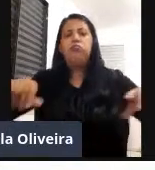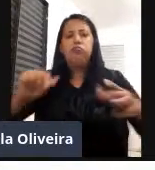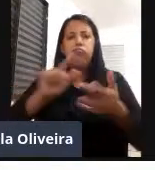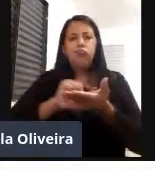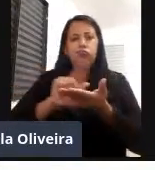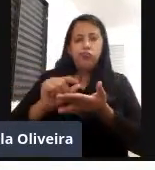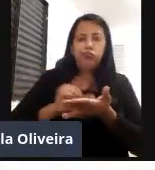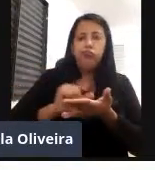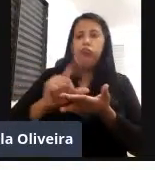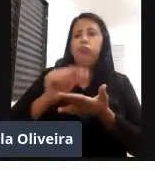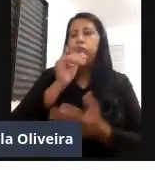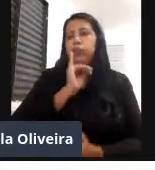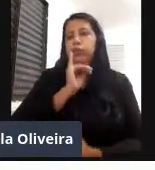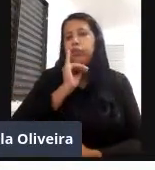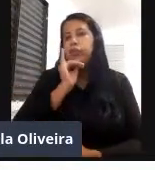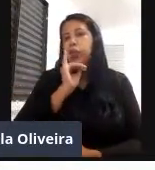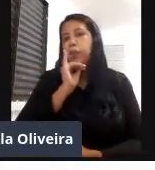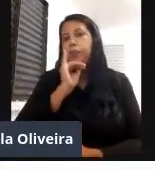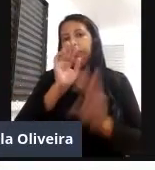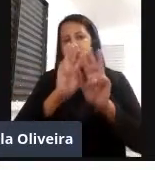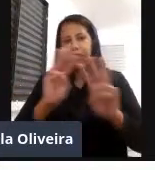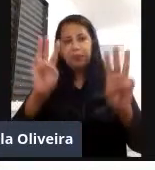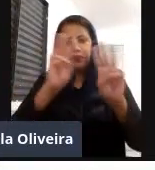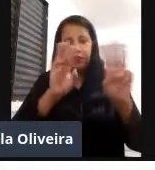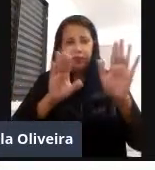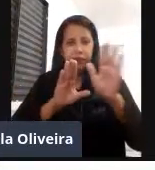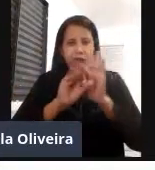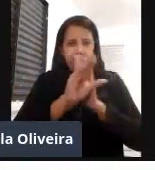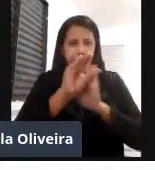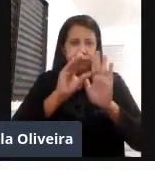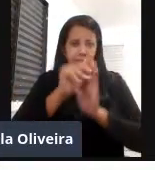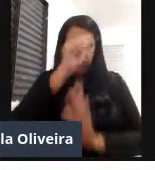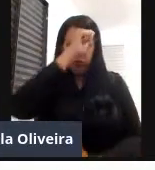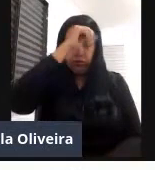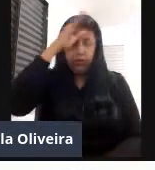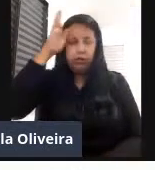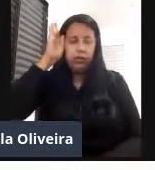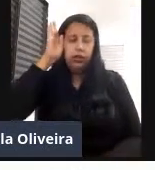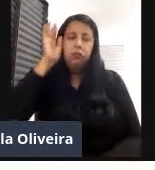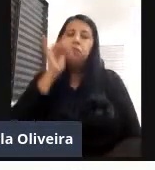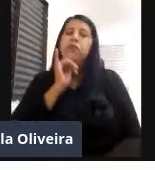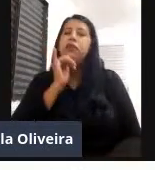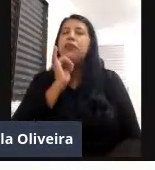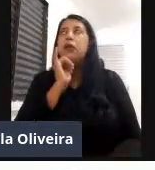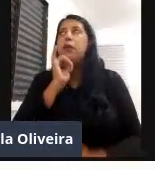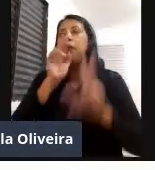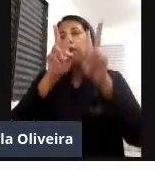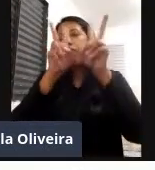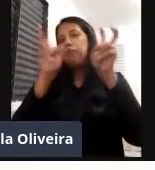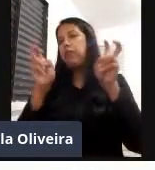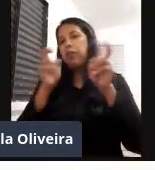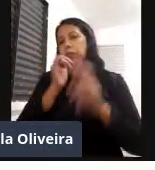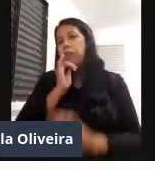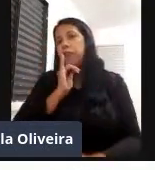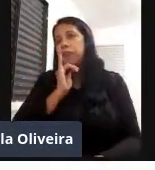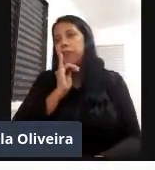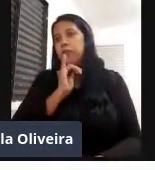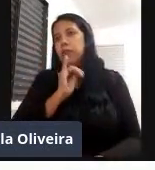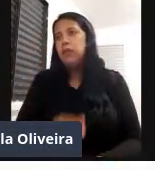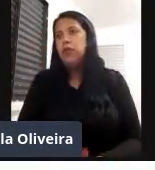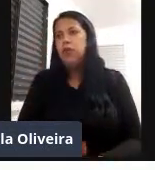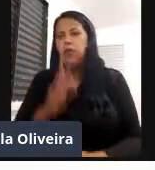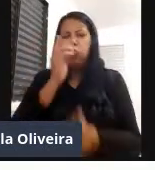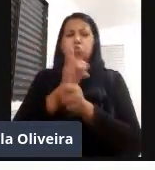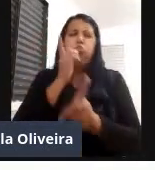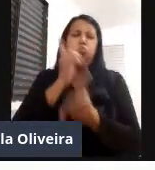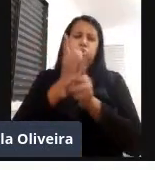Google acadêmico, e pesquisar por qualquer termo, quero pesquisar sobre Big Data, vocês vão encontrar